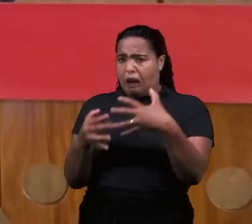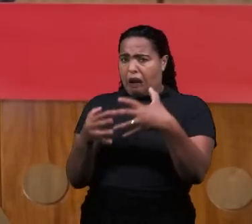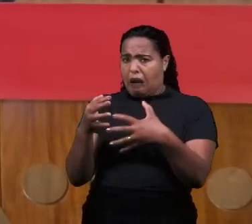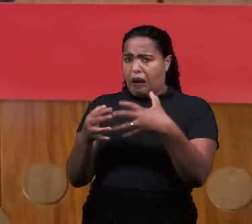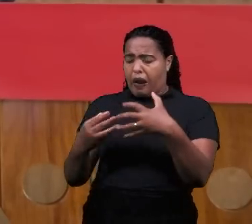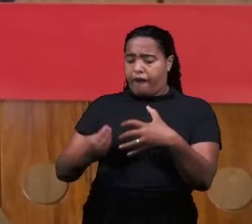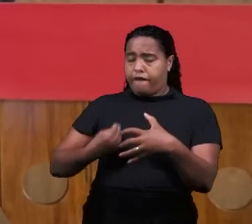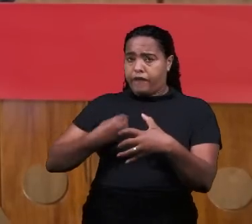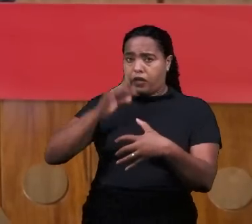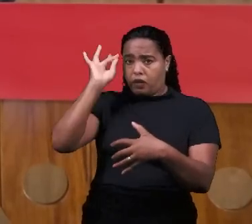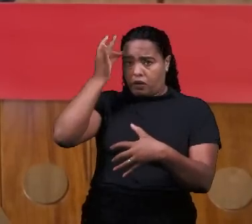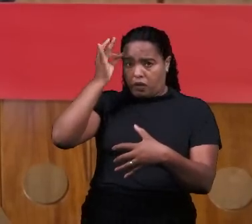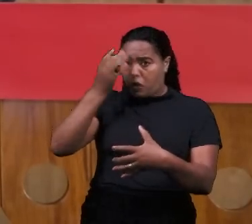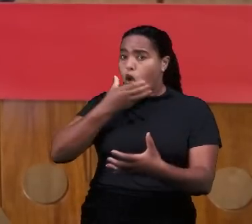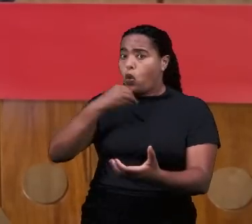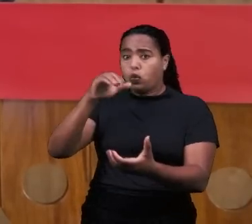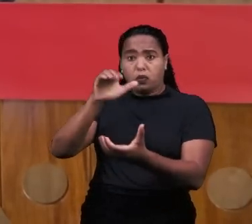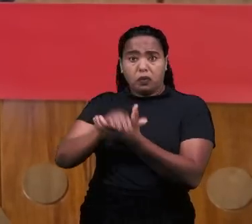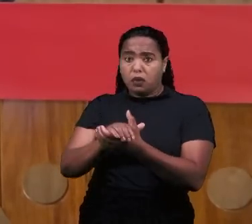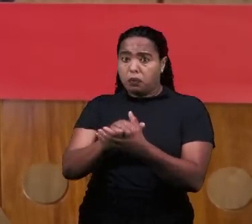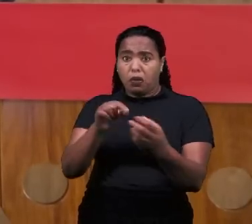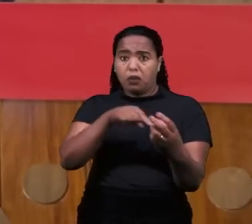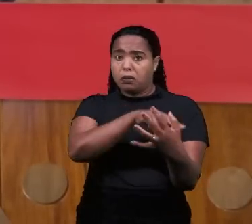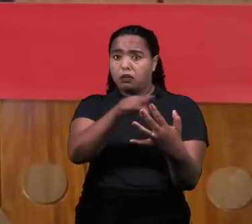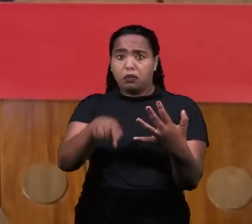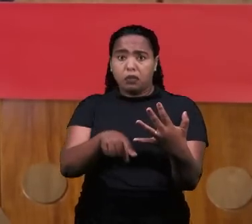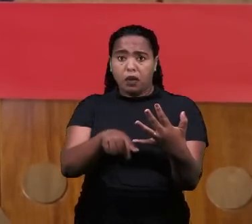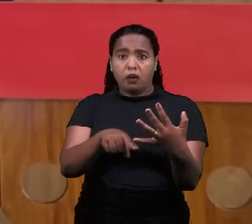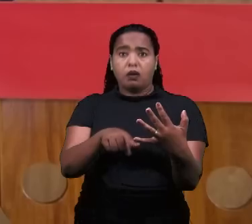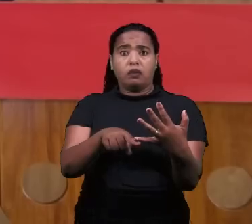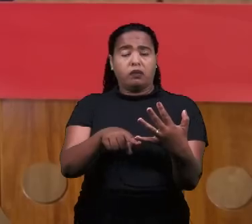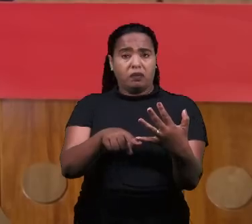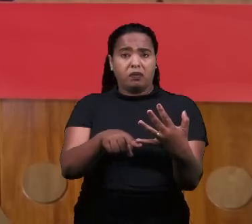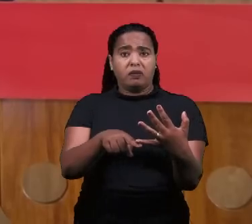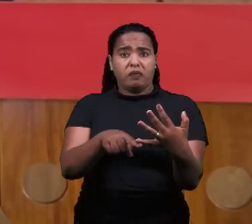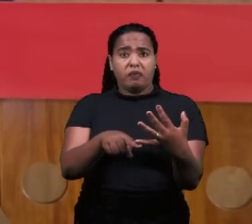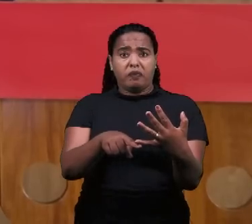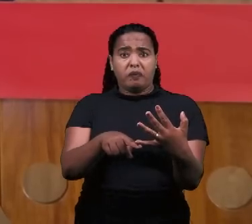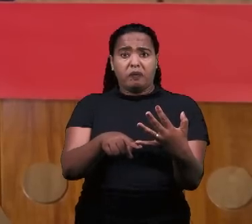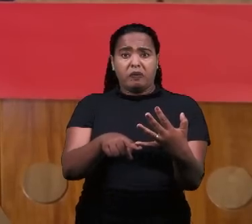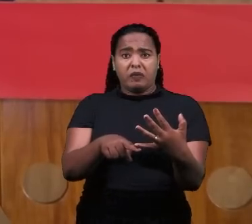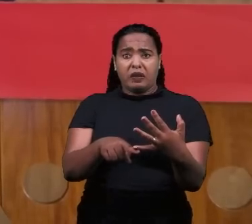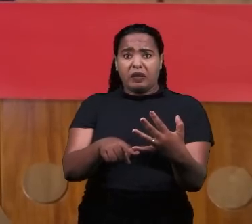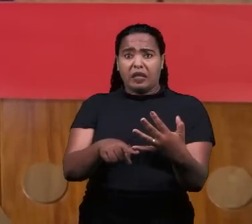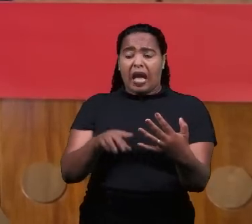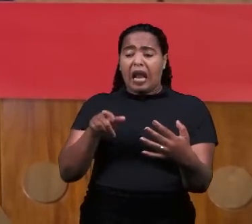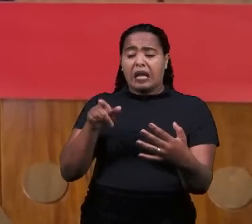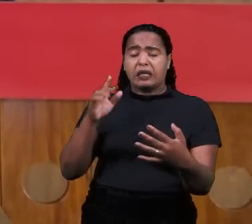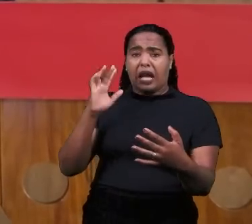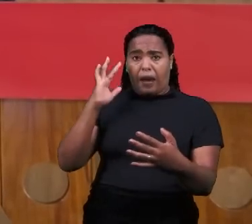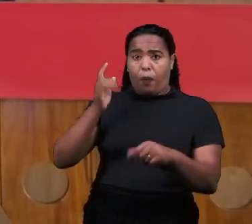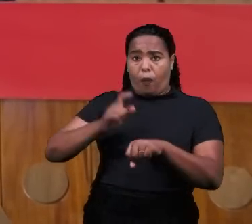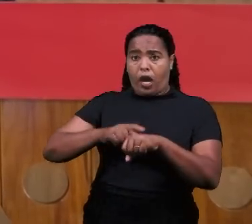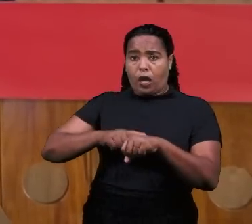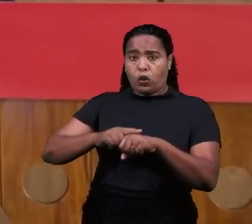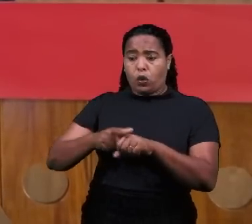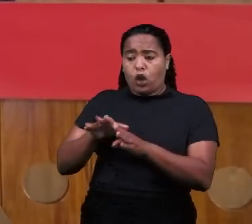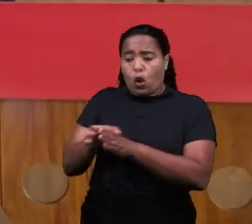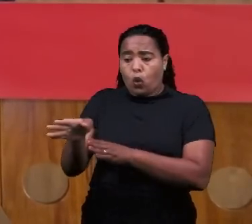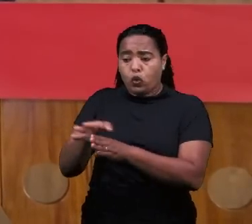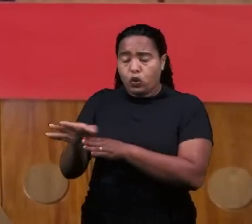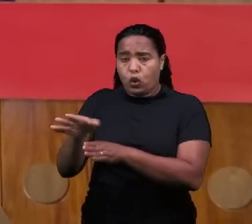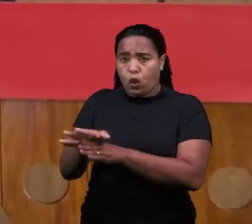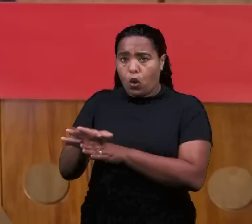deixar a igreja, pois acho que eles foram humilhados quando foram repreendidos. Mas o Senhor diz o seguinte: a